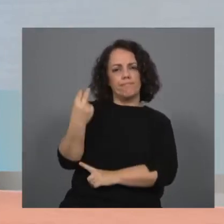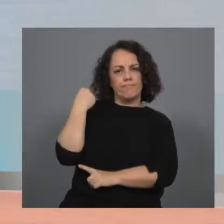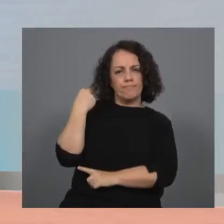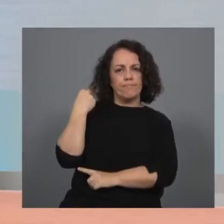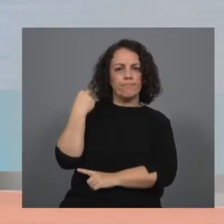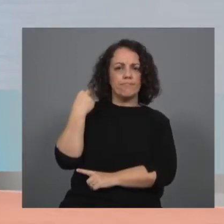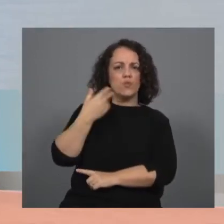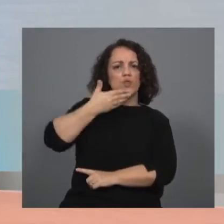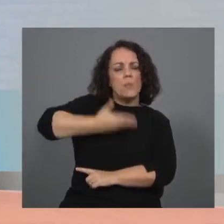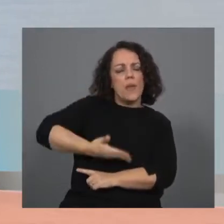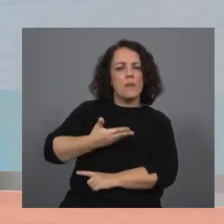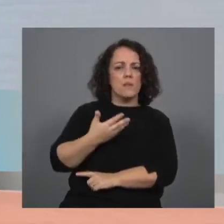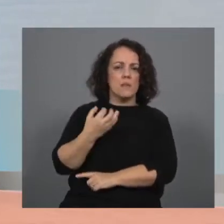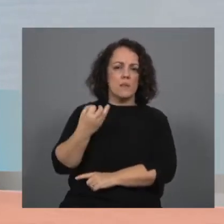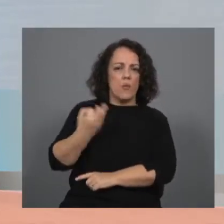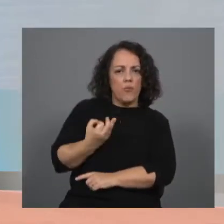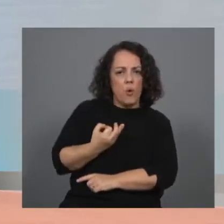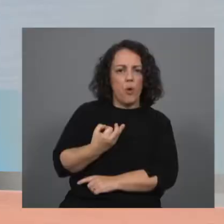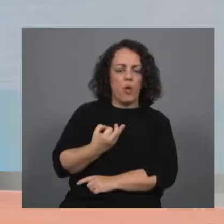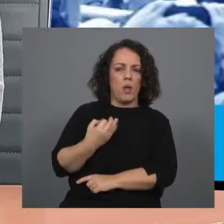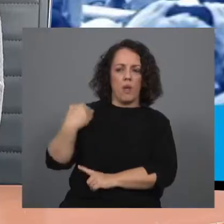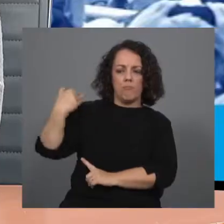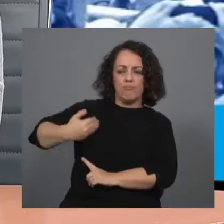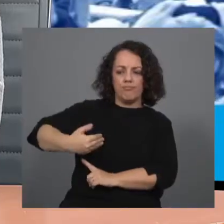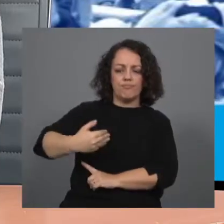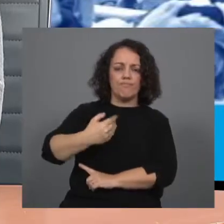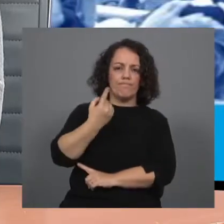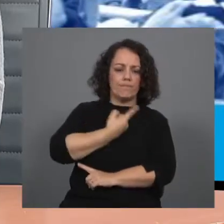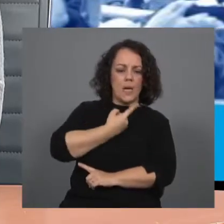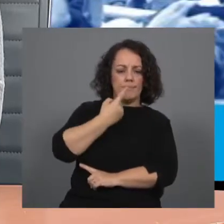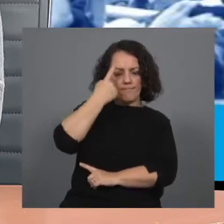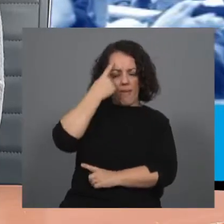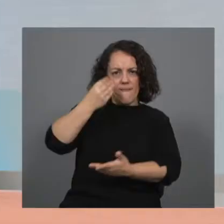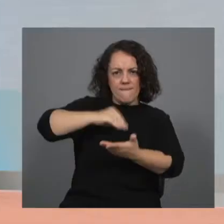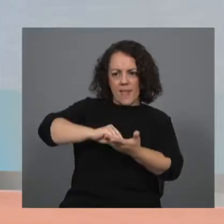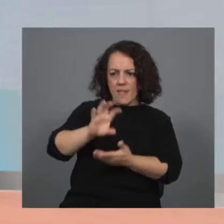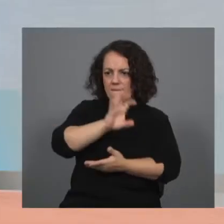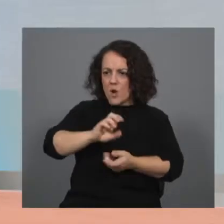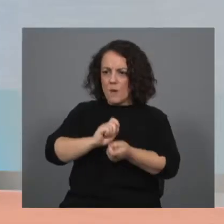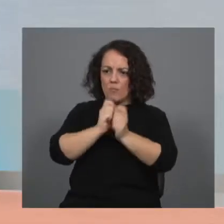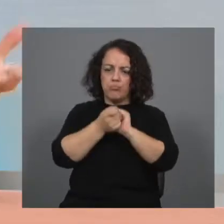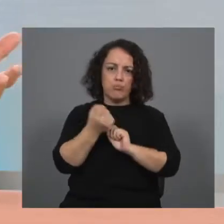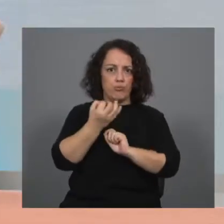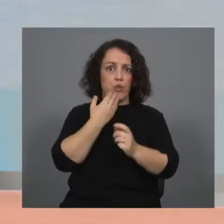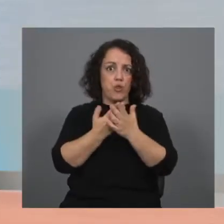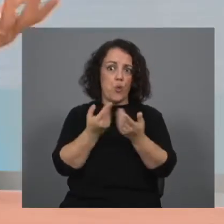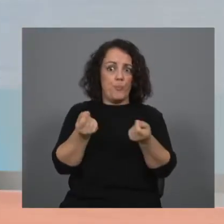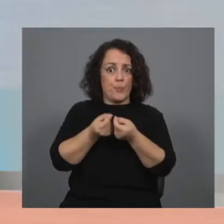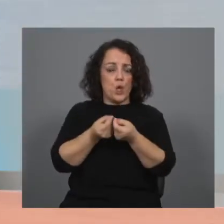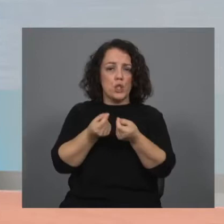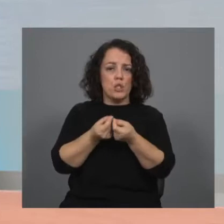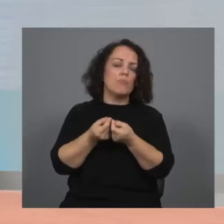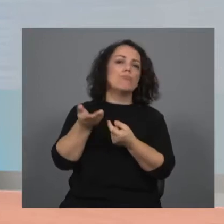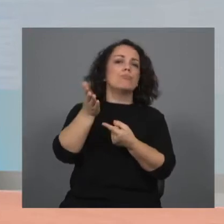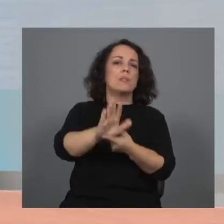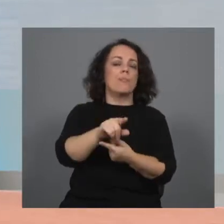a capacidade que fomos tendo para nos reinventarmos, aconteceu essa proximidade e nomeadamente através, por exemplo,